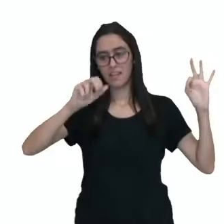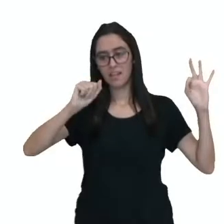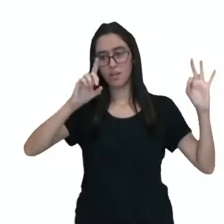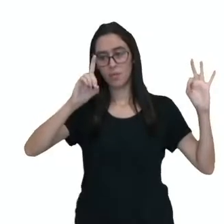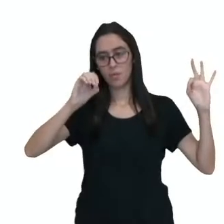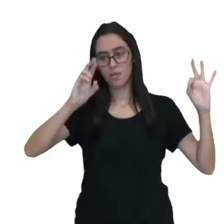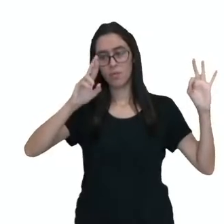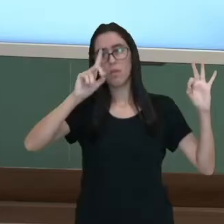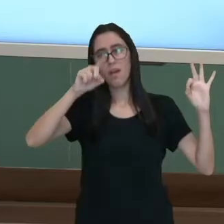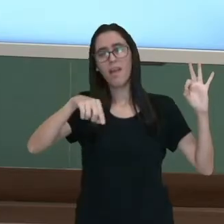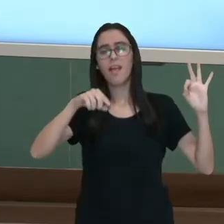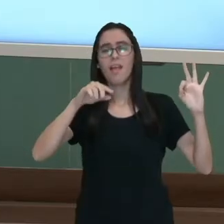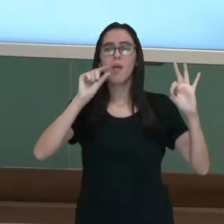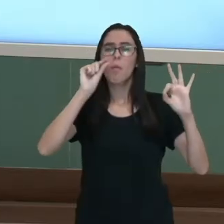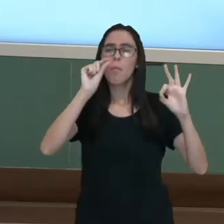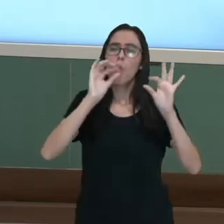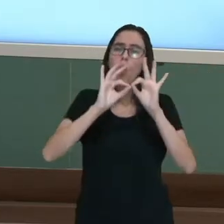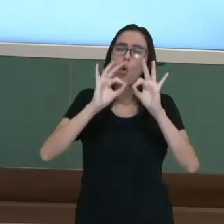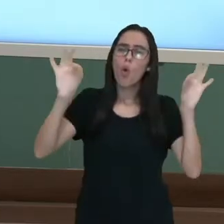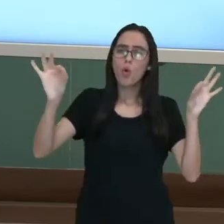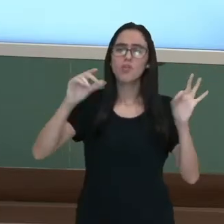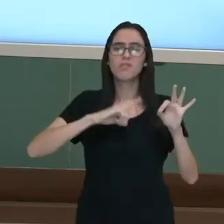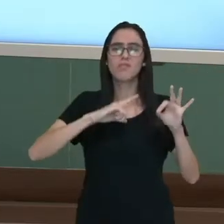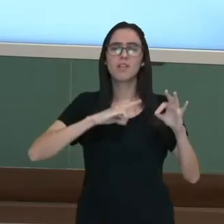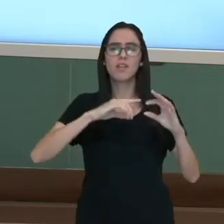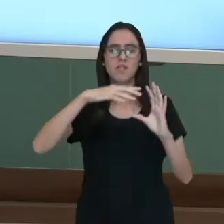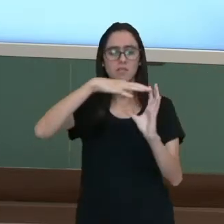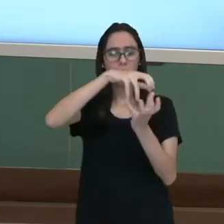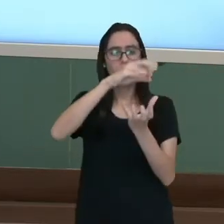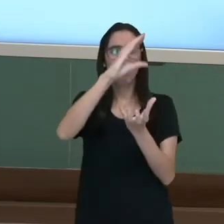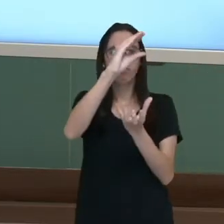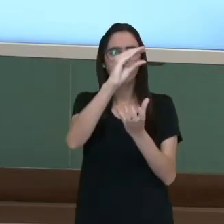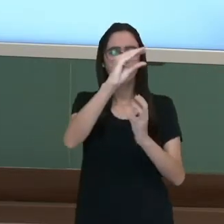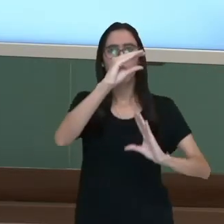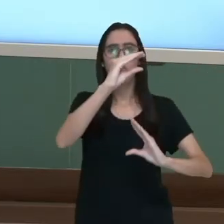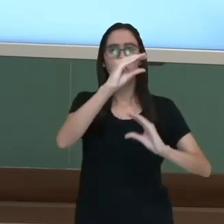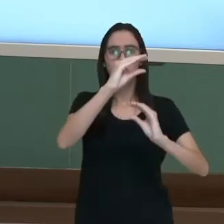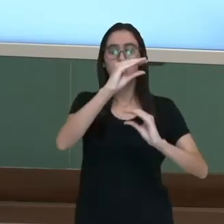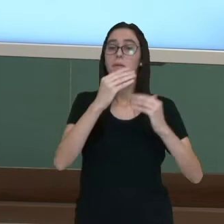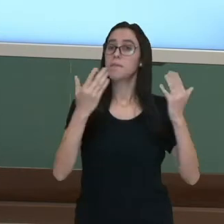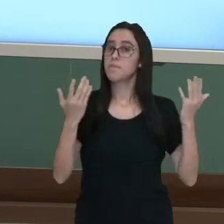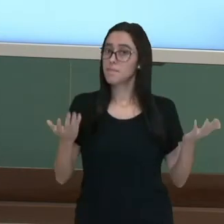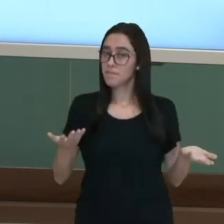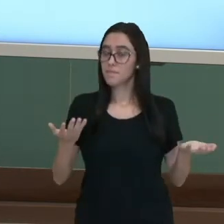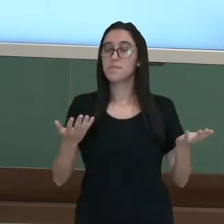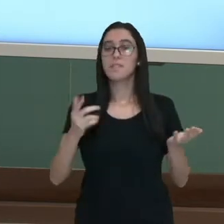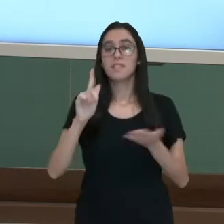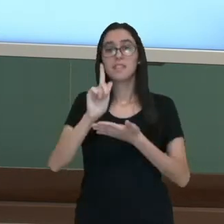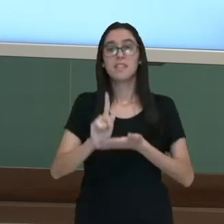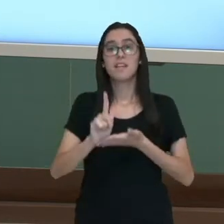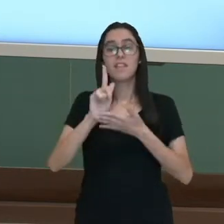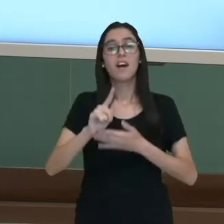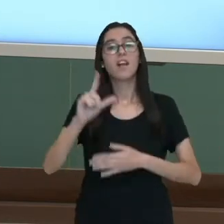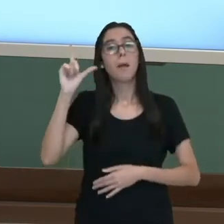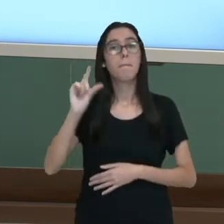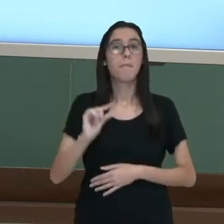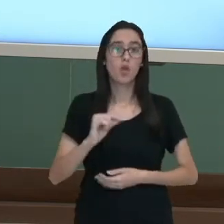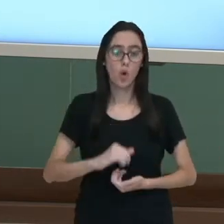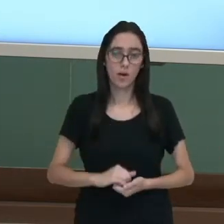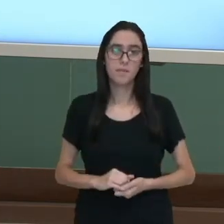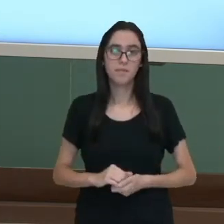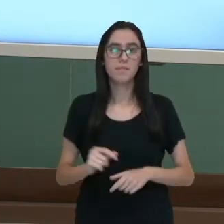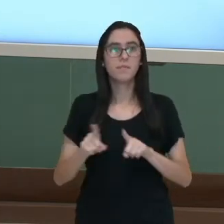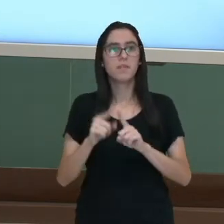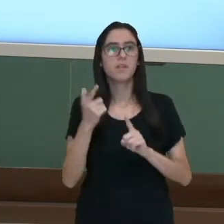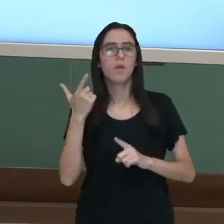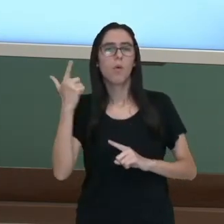lembrar que existe o achatamento dos polos ali, a gravidade ela acaba sendo menor, porque está um pouco mais longe do centro. E outro fator